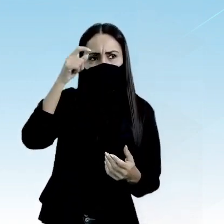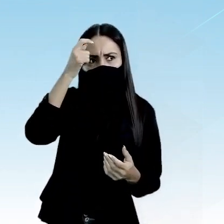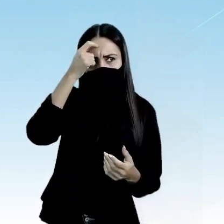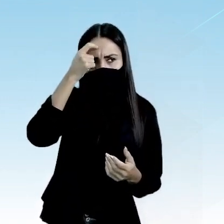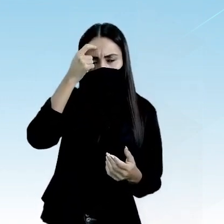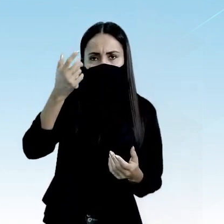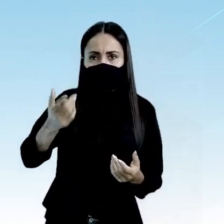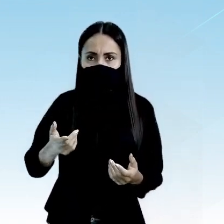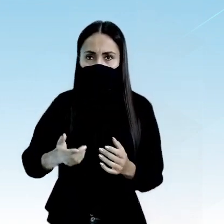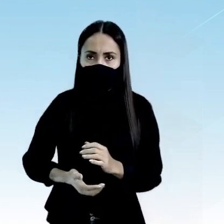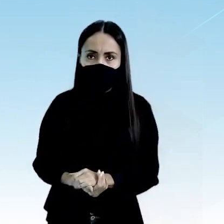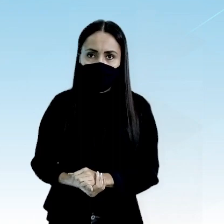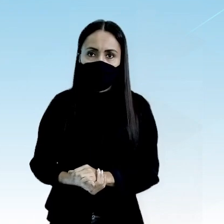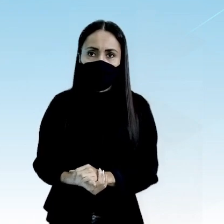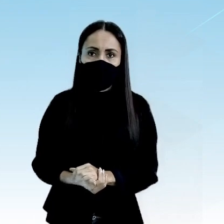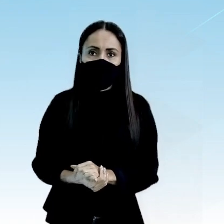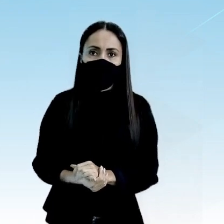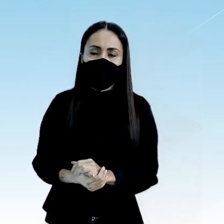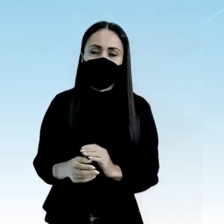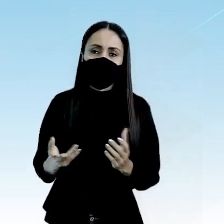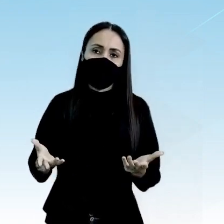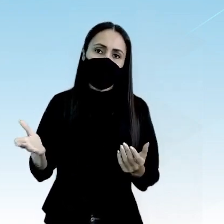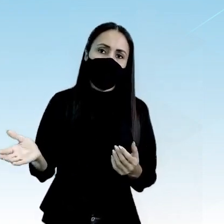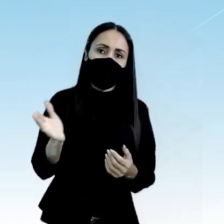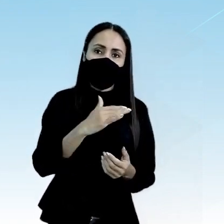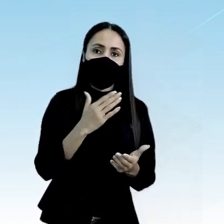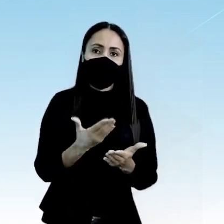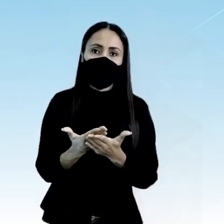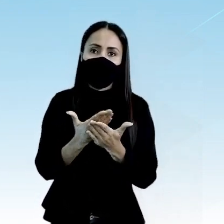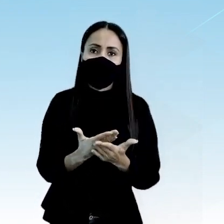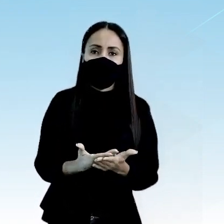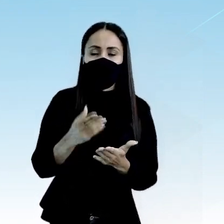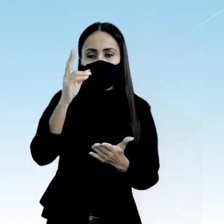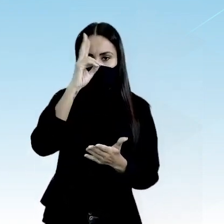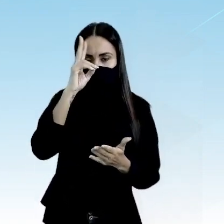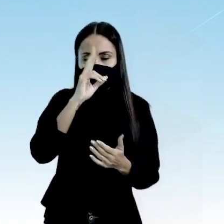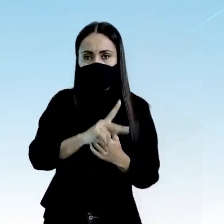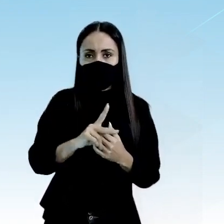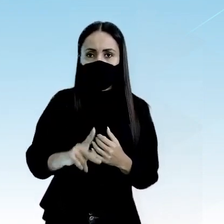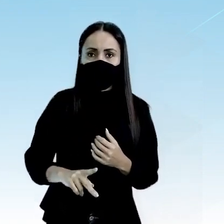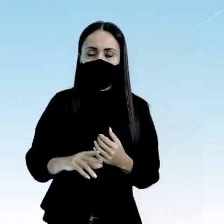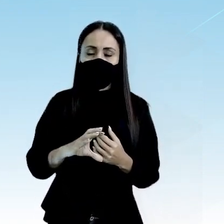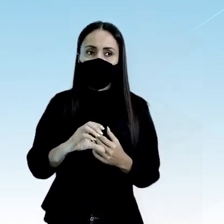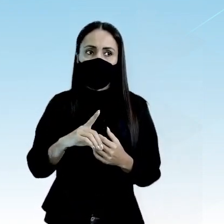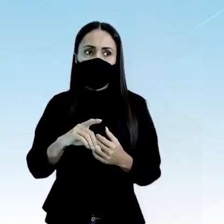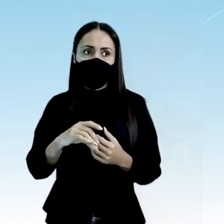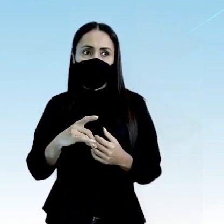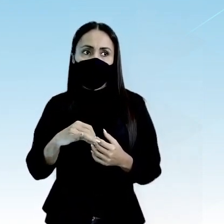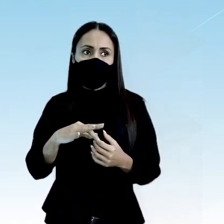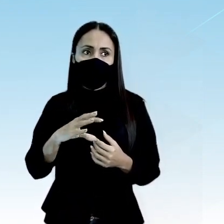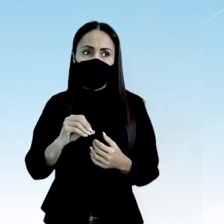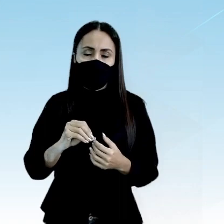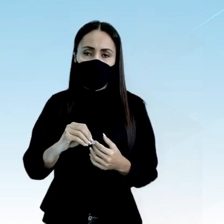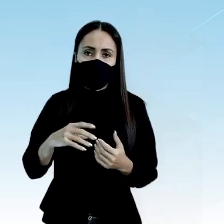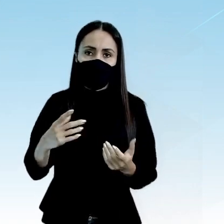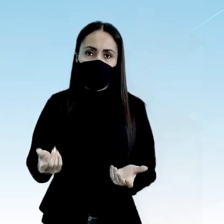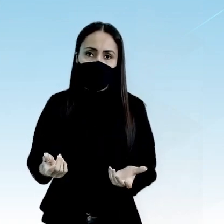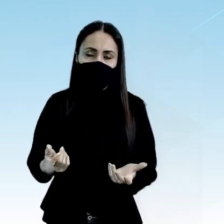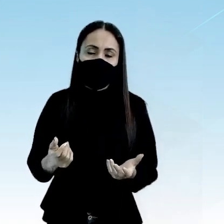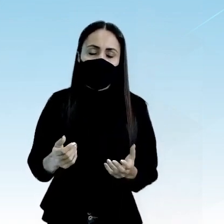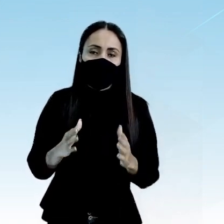e vamos tomar essas medidas. Então, vamos lá para a nossa aula de História. Eu, professor Cláudio, da Escola de Referência de